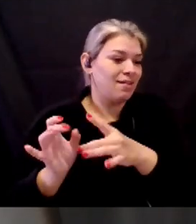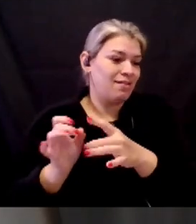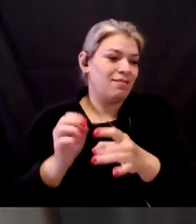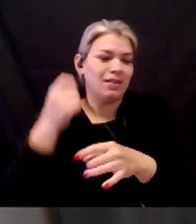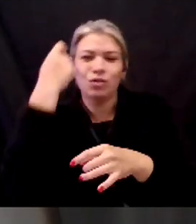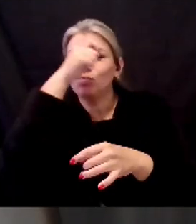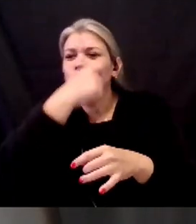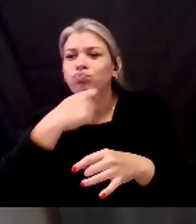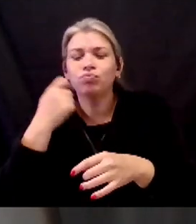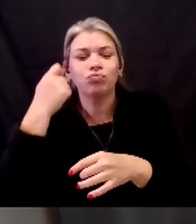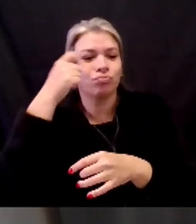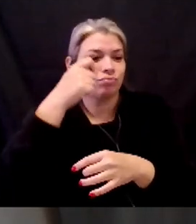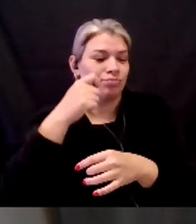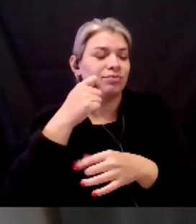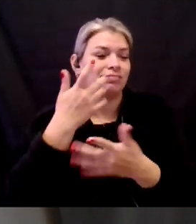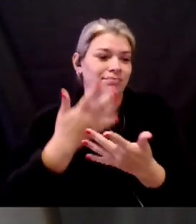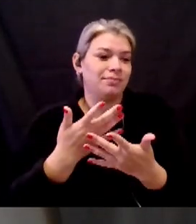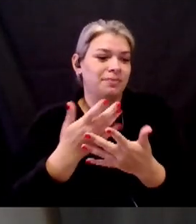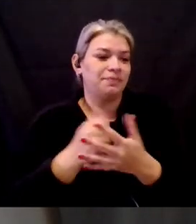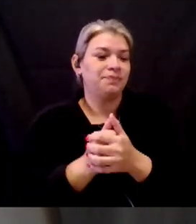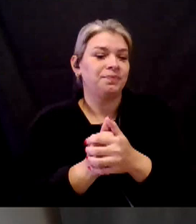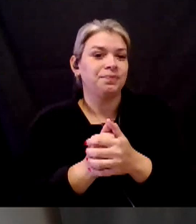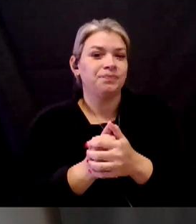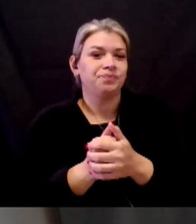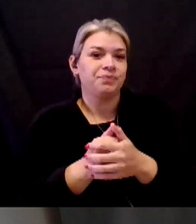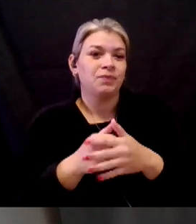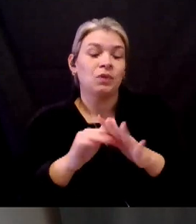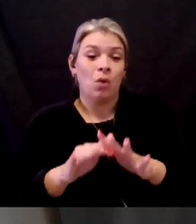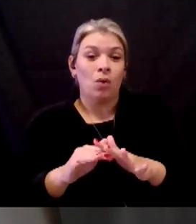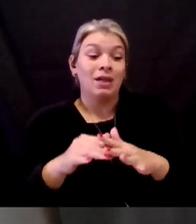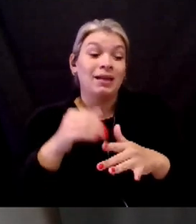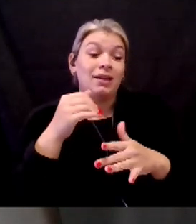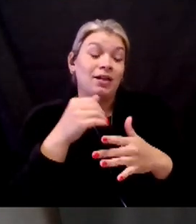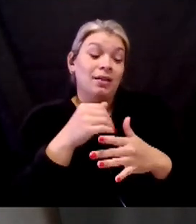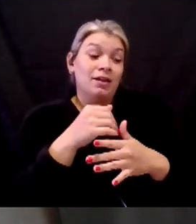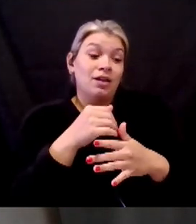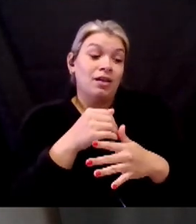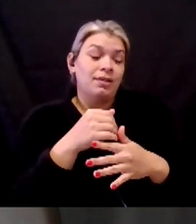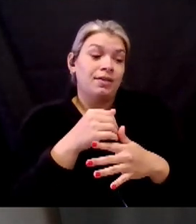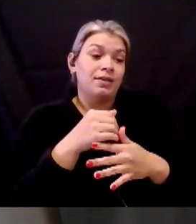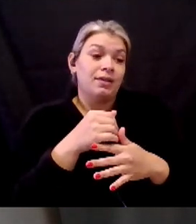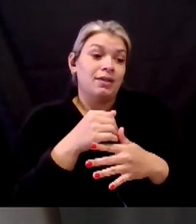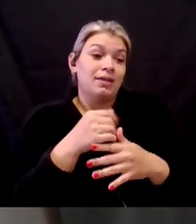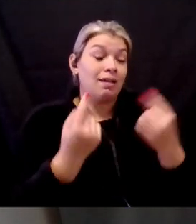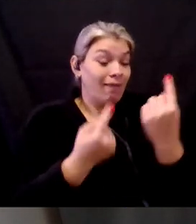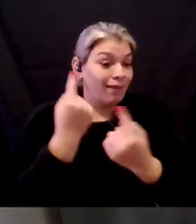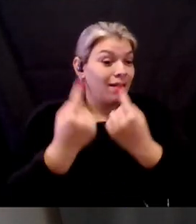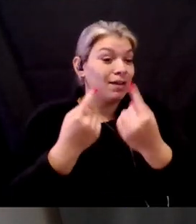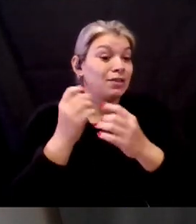Então, assim, você formando o seu filho com autocrítica, né,